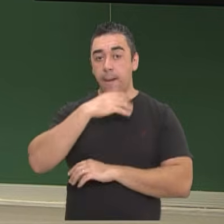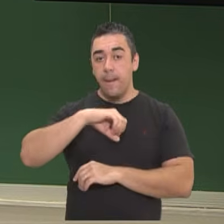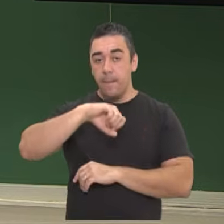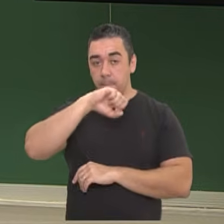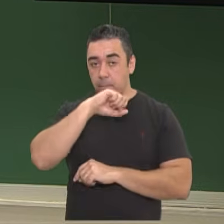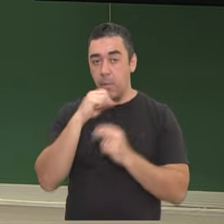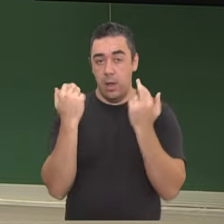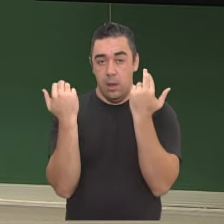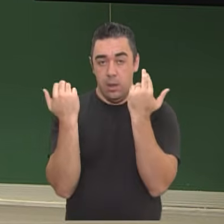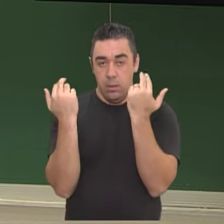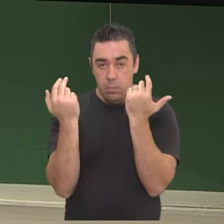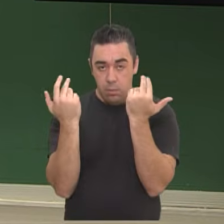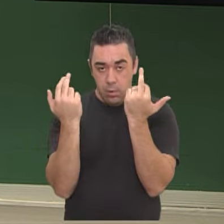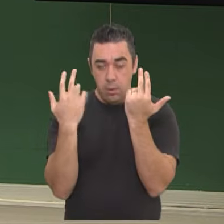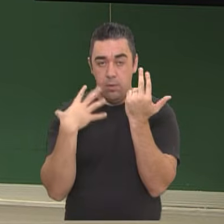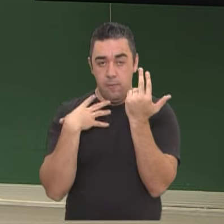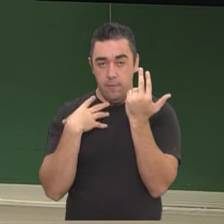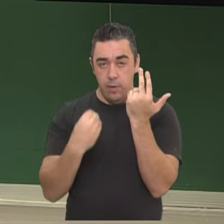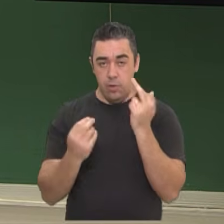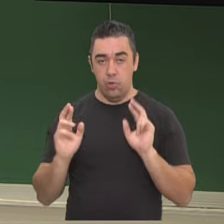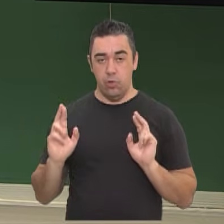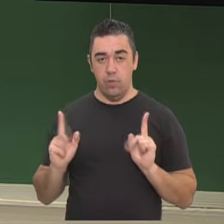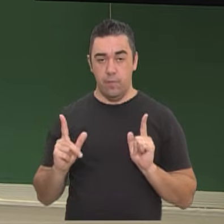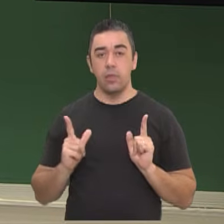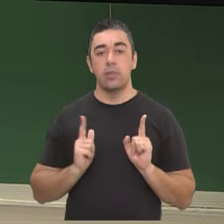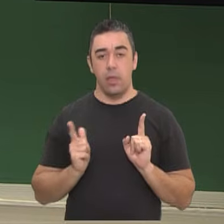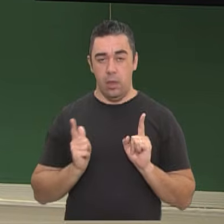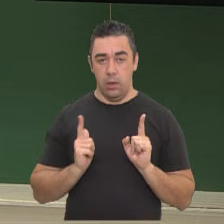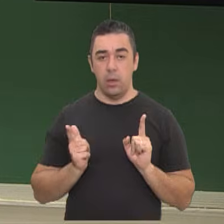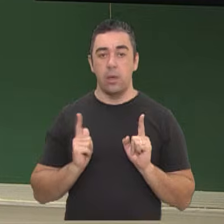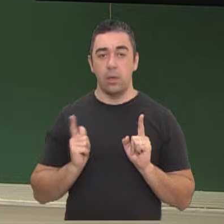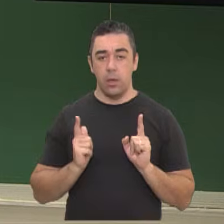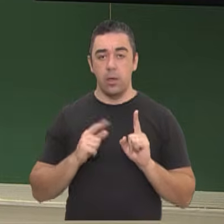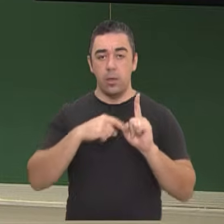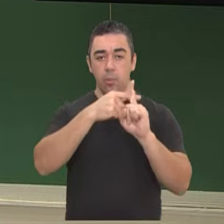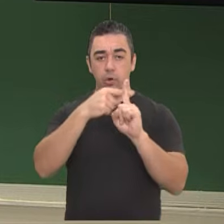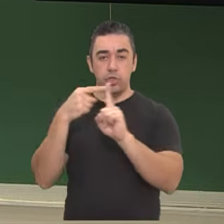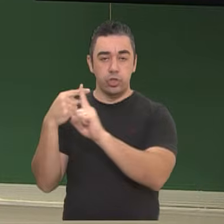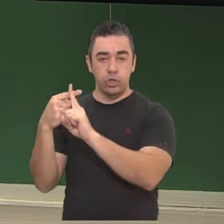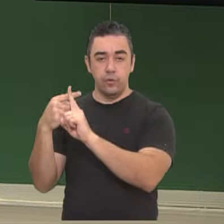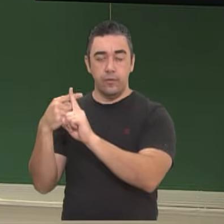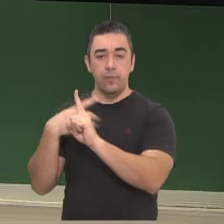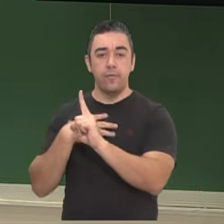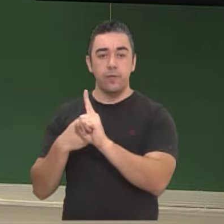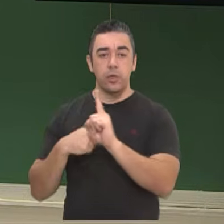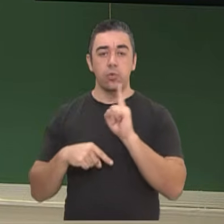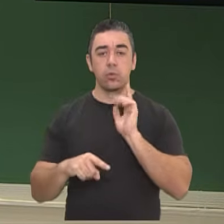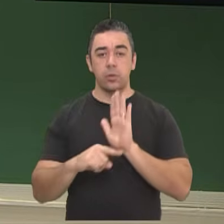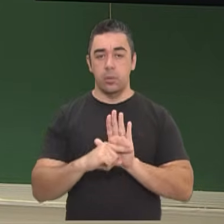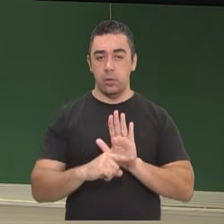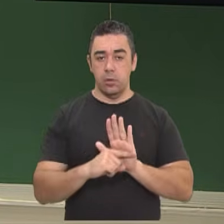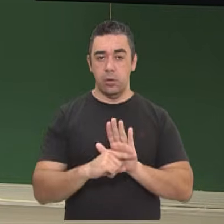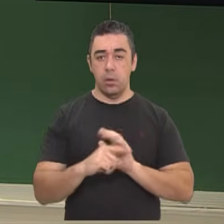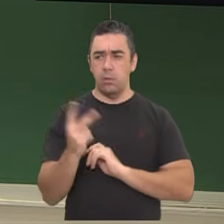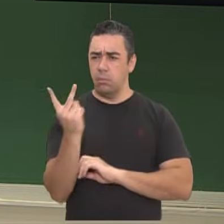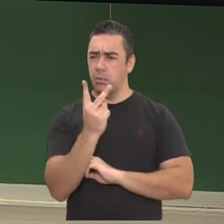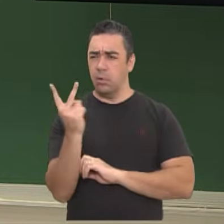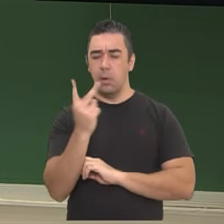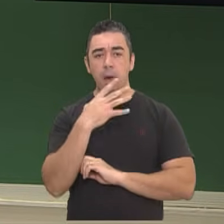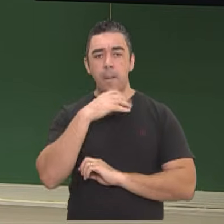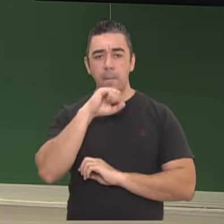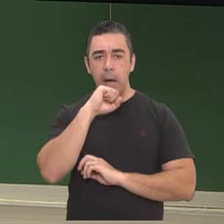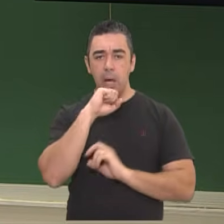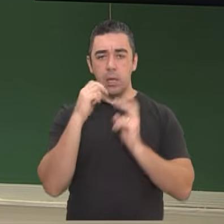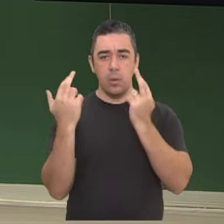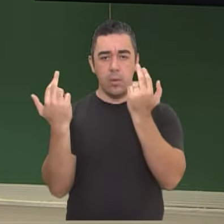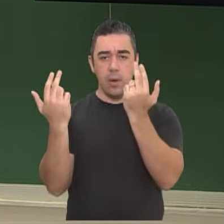iguais com filhos diferentes. A gente tem isso aqui? Tem, ó. Positivo e negativo. Pais iguais com filho